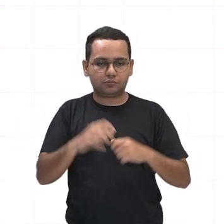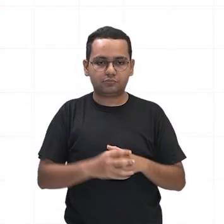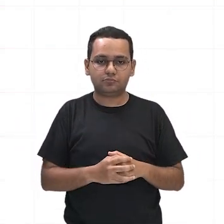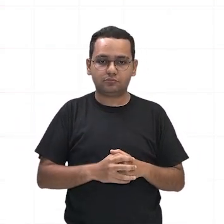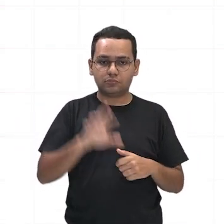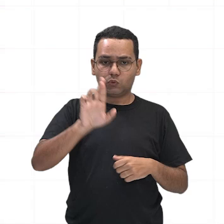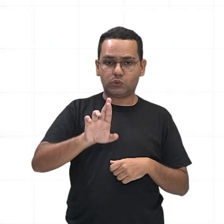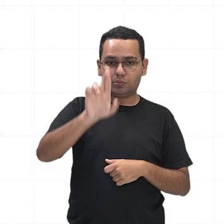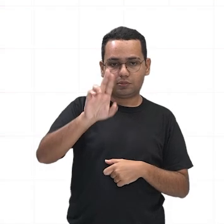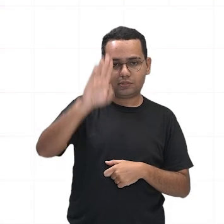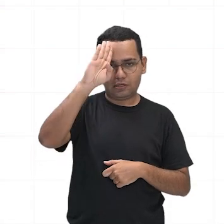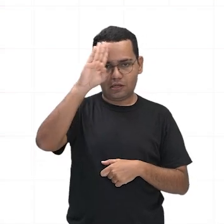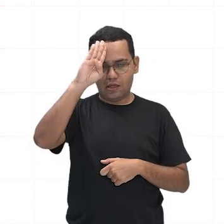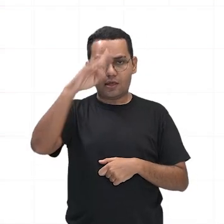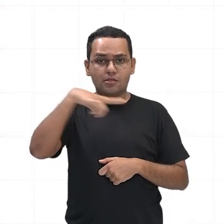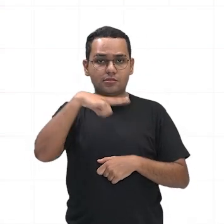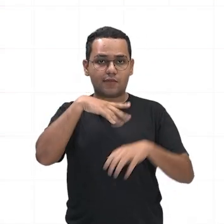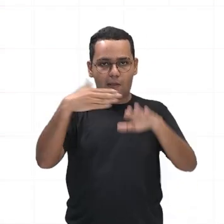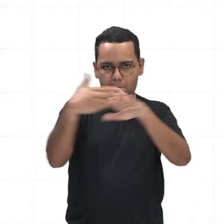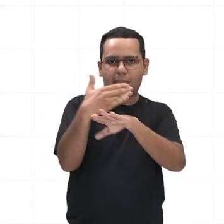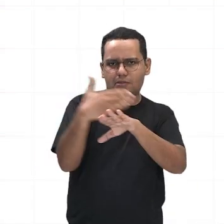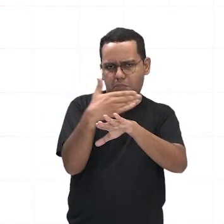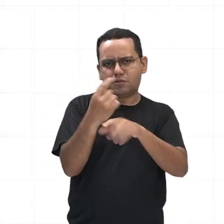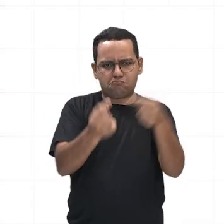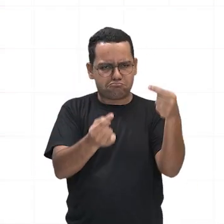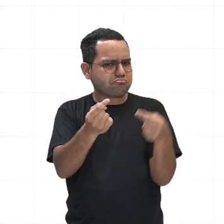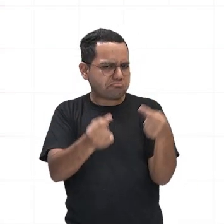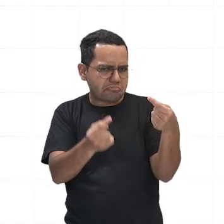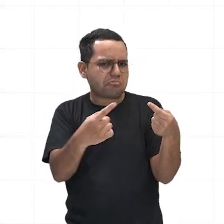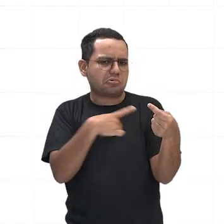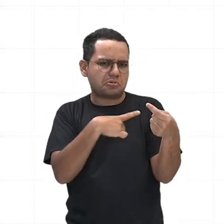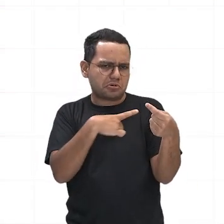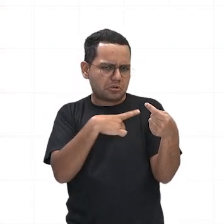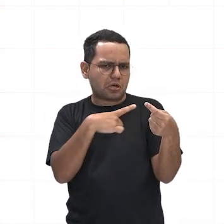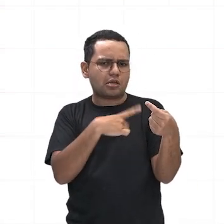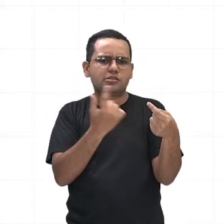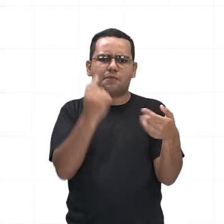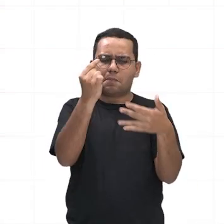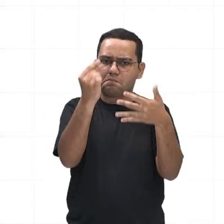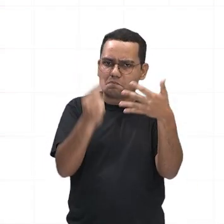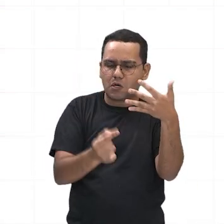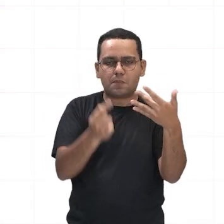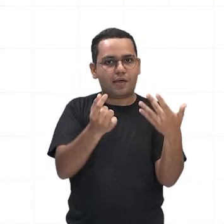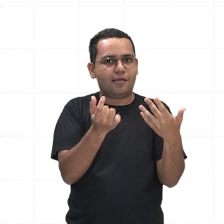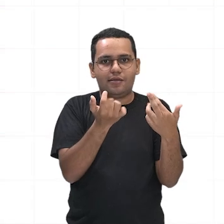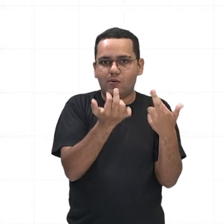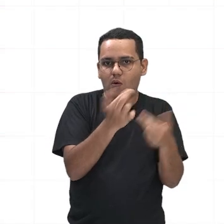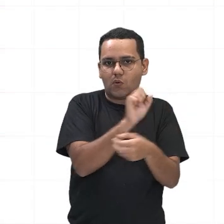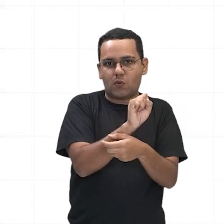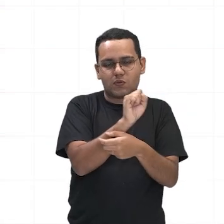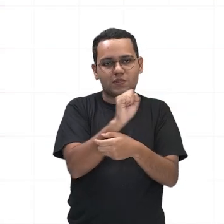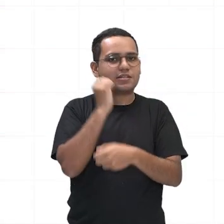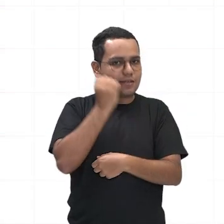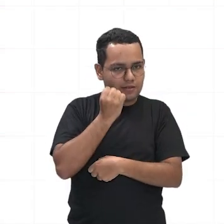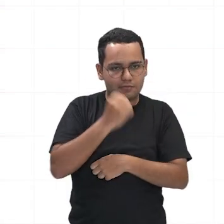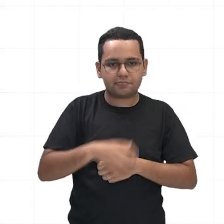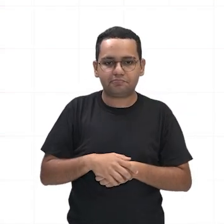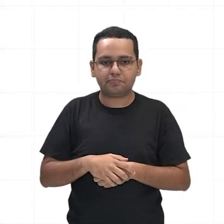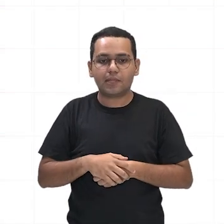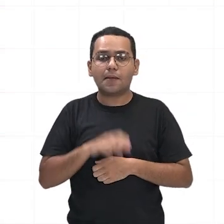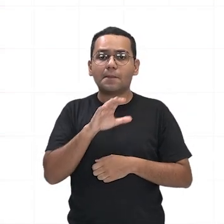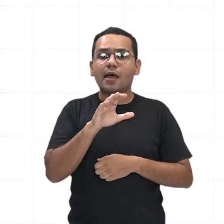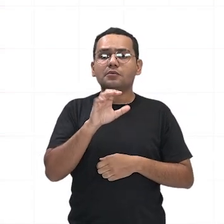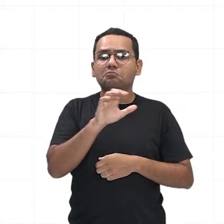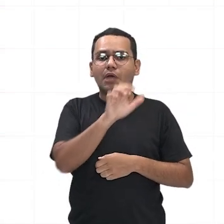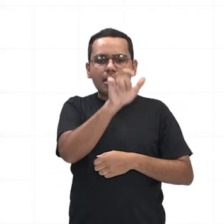ao Senado, passando a ter os mesmos privilégios de senadores. Constantino chegou a construir uma